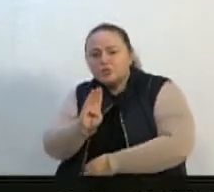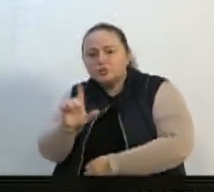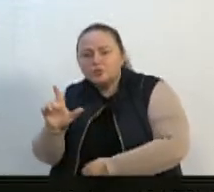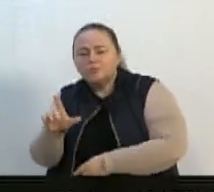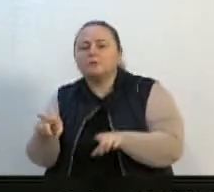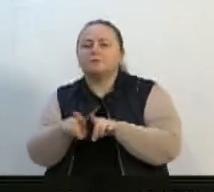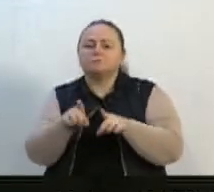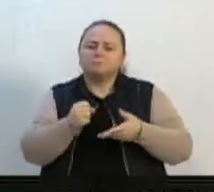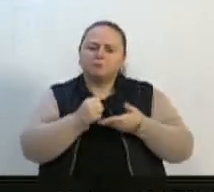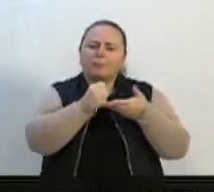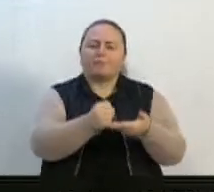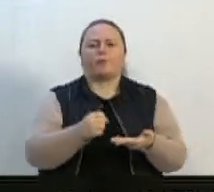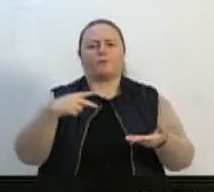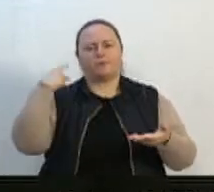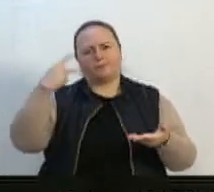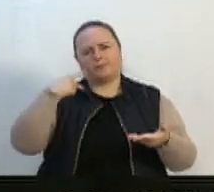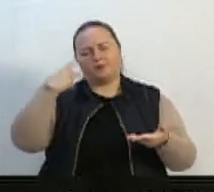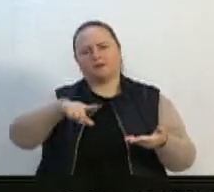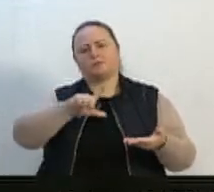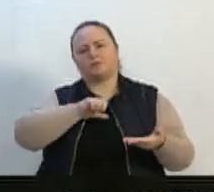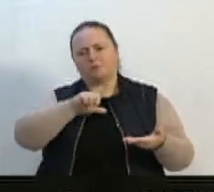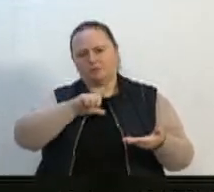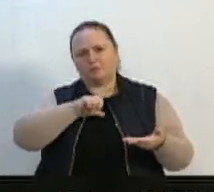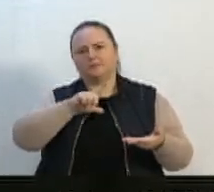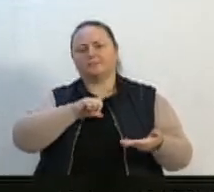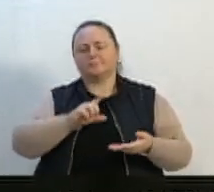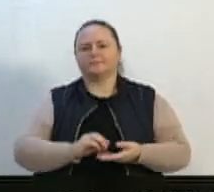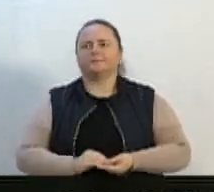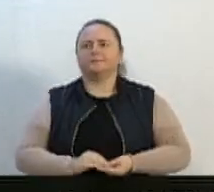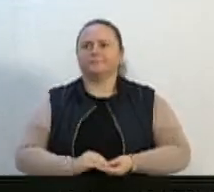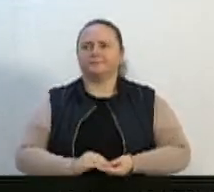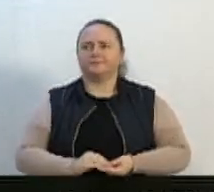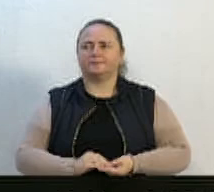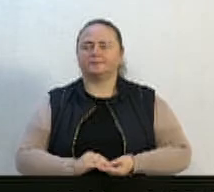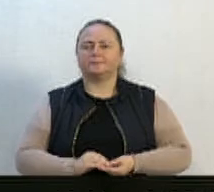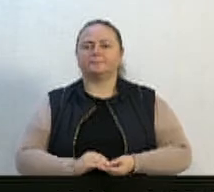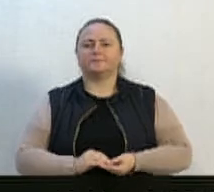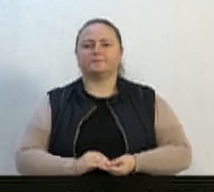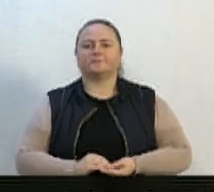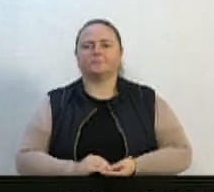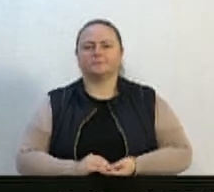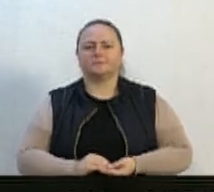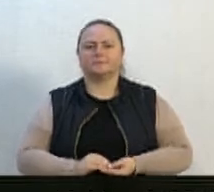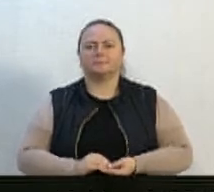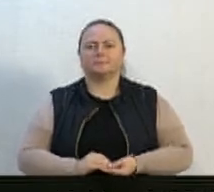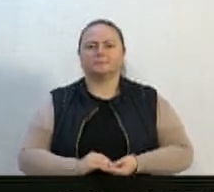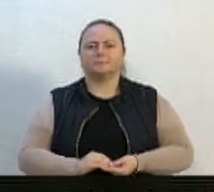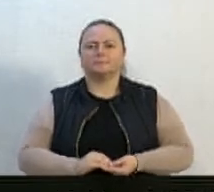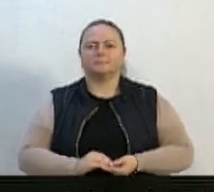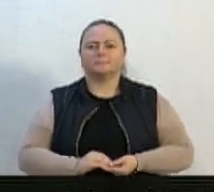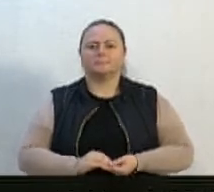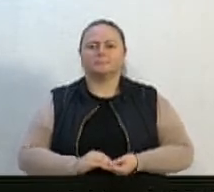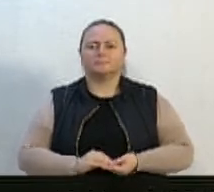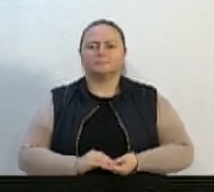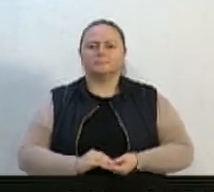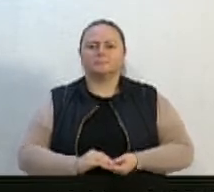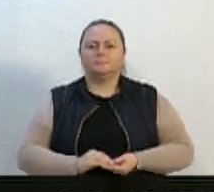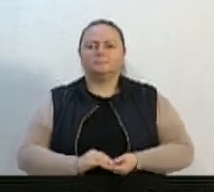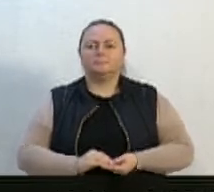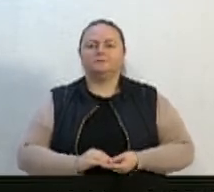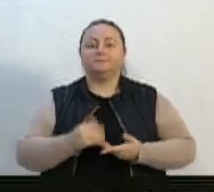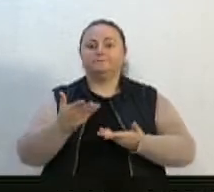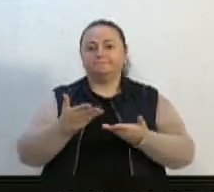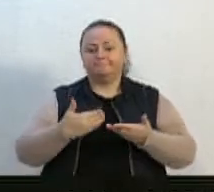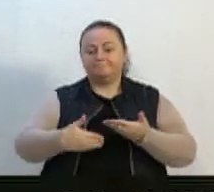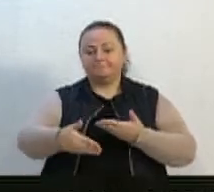apoio dos vereadores, tem que ter apoio, e pelo fator da emenda, por o senhor ter recebido com carinho. A prática, a gente sabe que